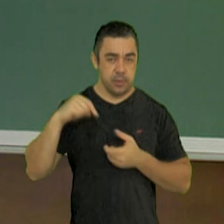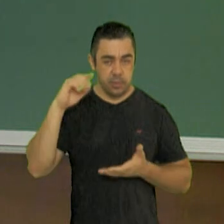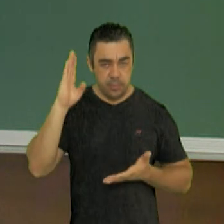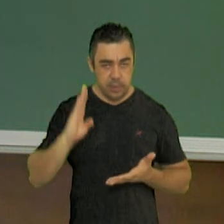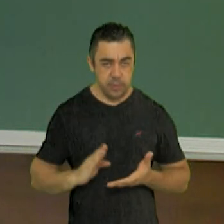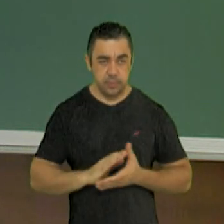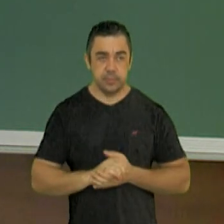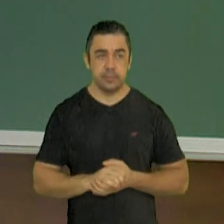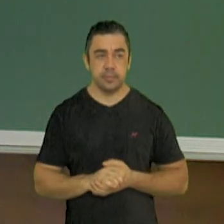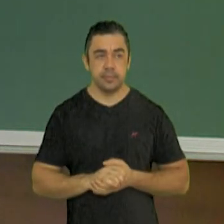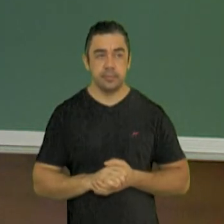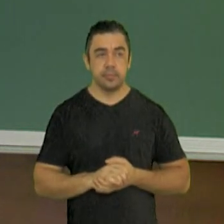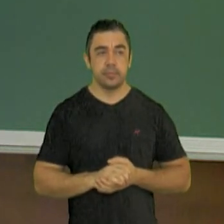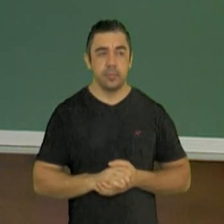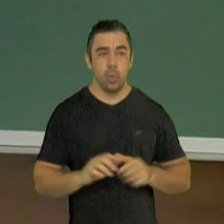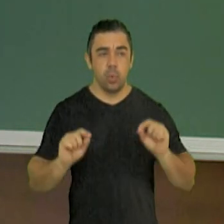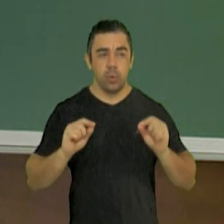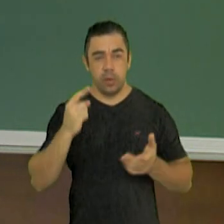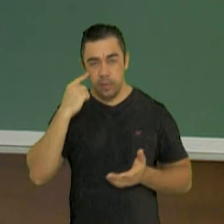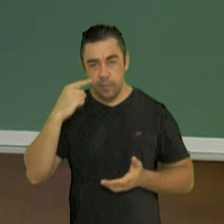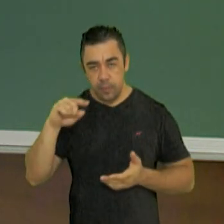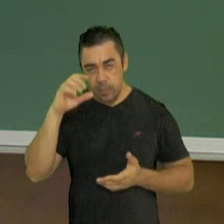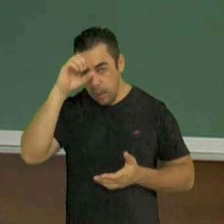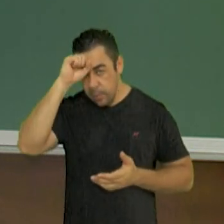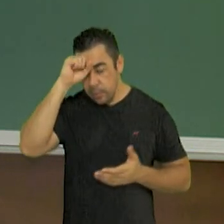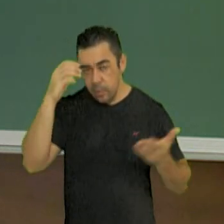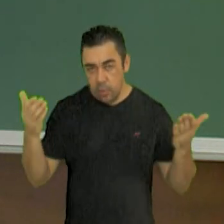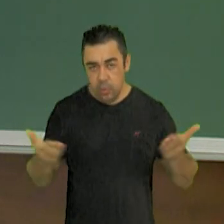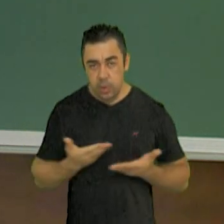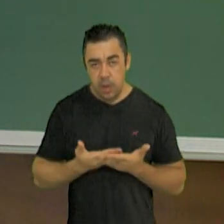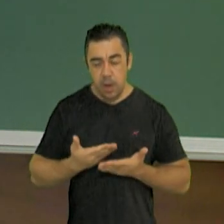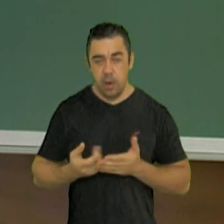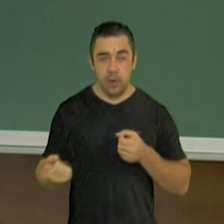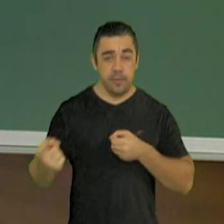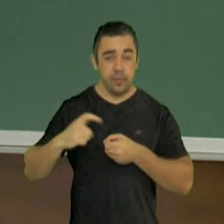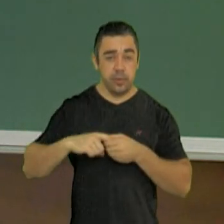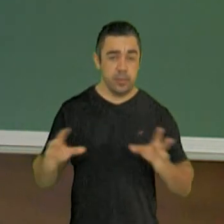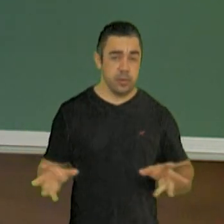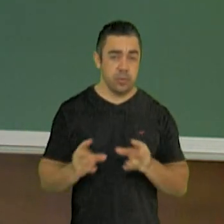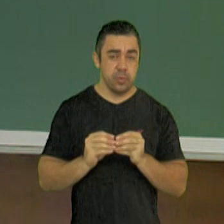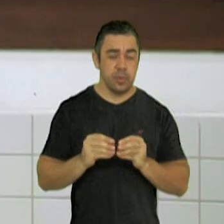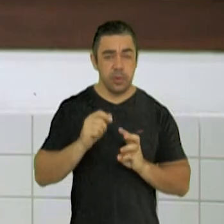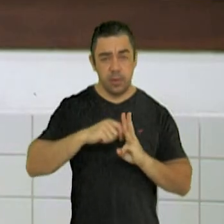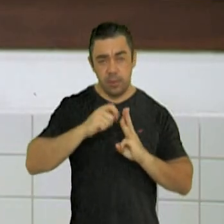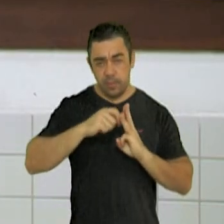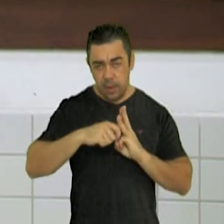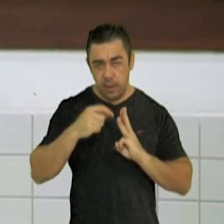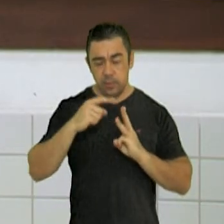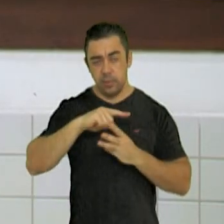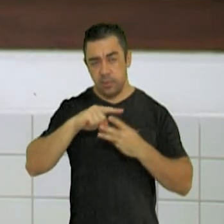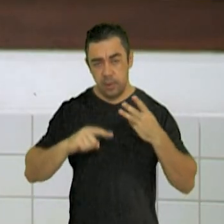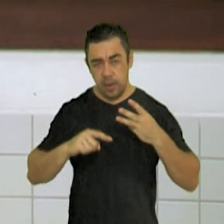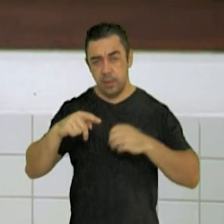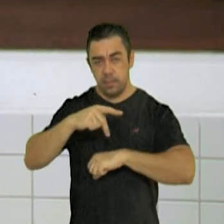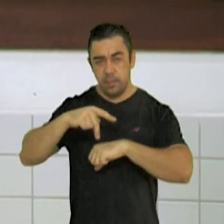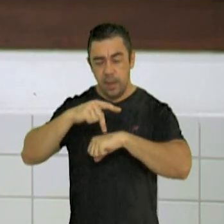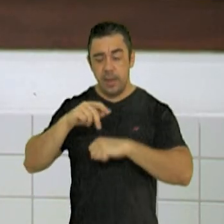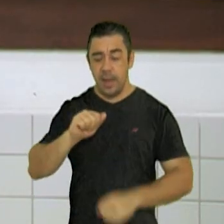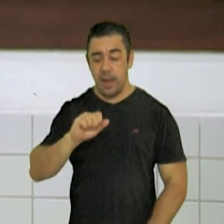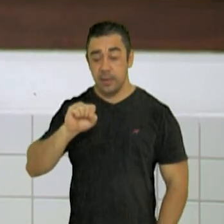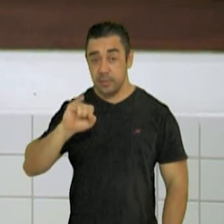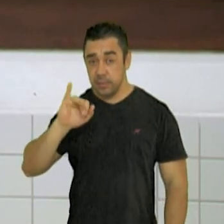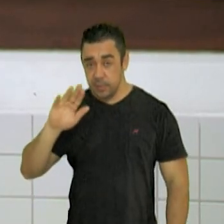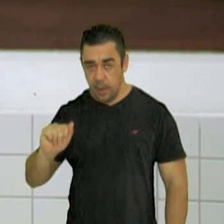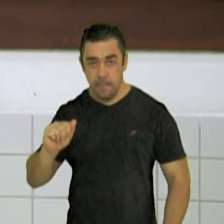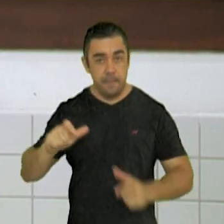econômicos. Então, na aula de hoje, fizemos essa retomada trimestral sobre a industrialização nesses 3 continentes, na Ásia, que é o maior